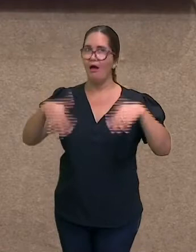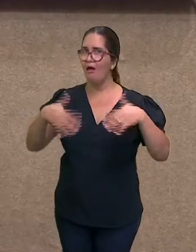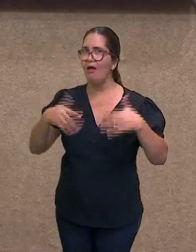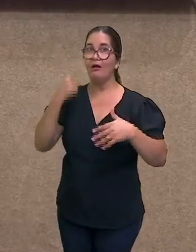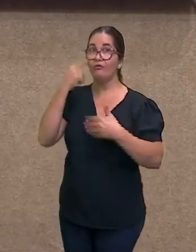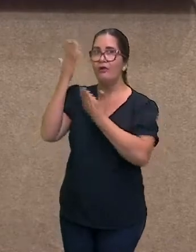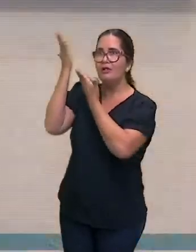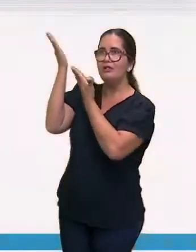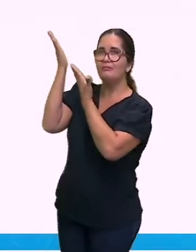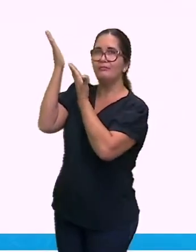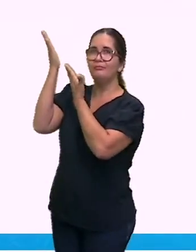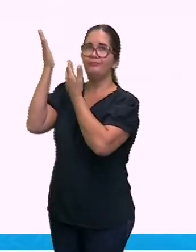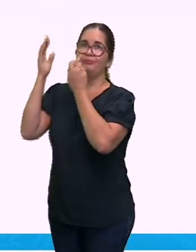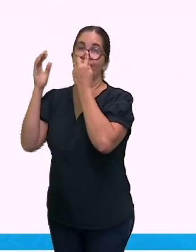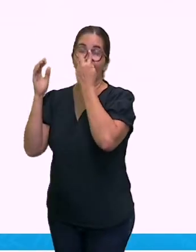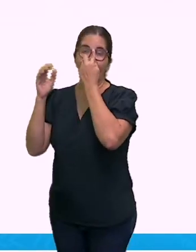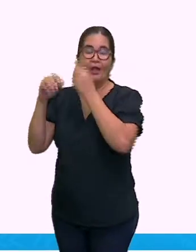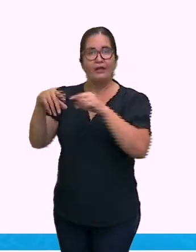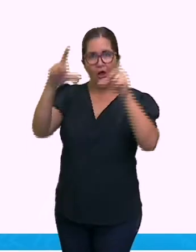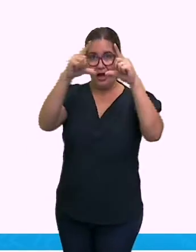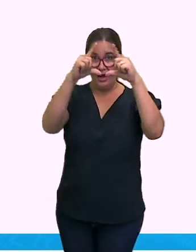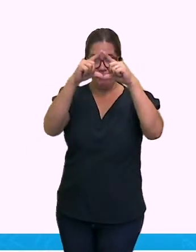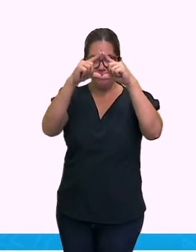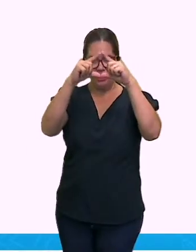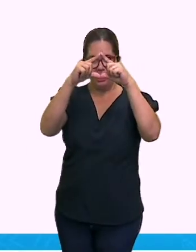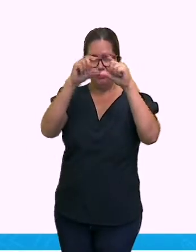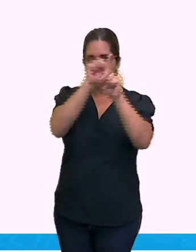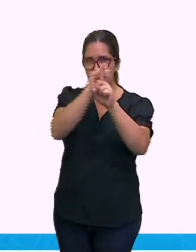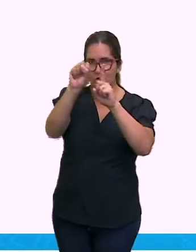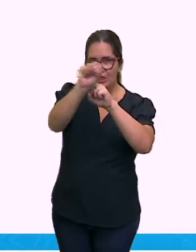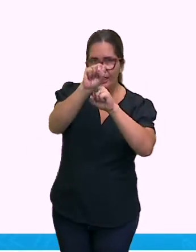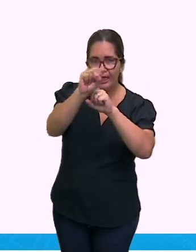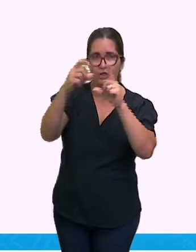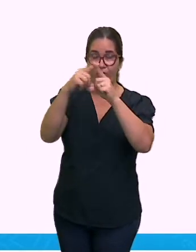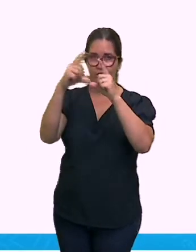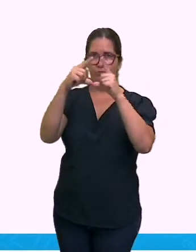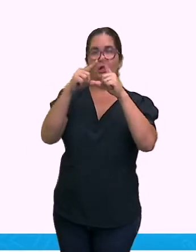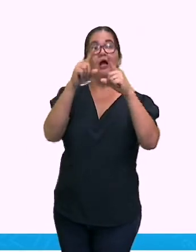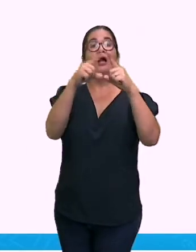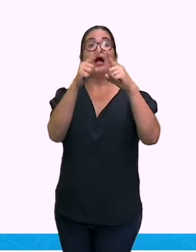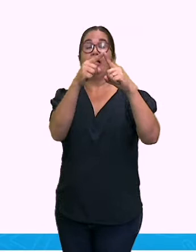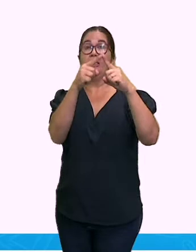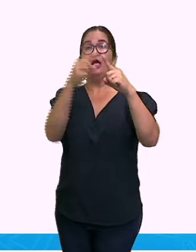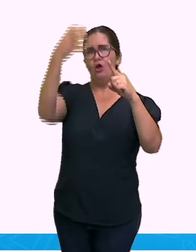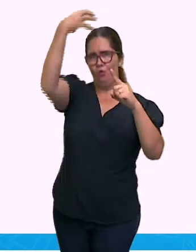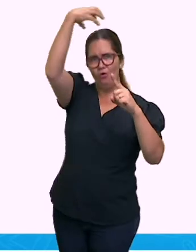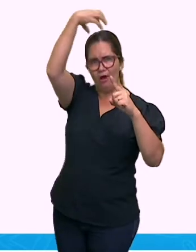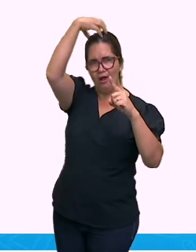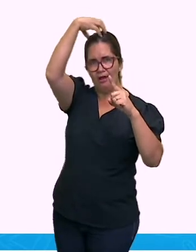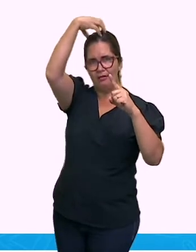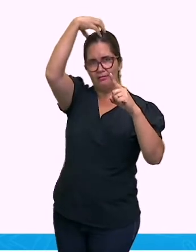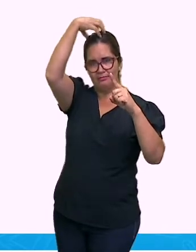pirâmide? A pirâmide social, ela é formada pelo rei no topo da pirâmide